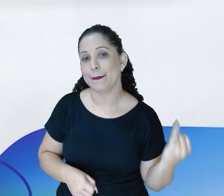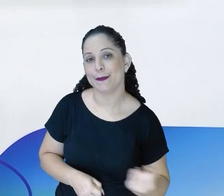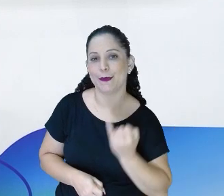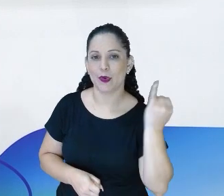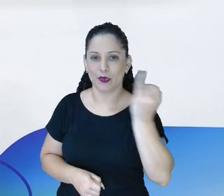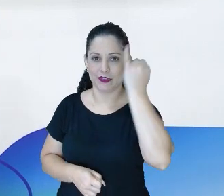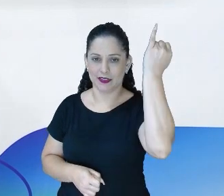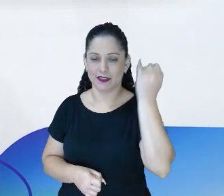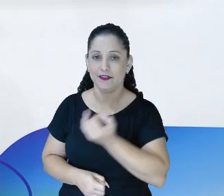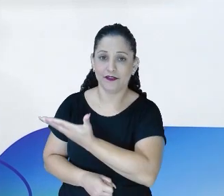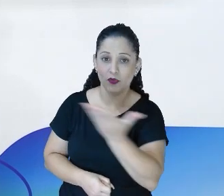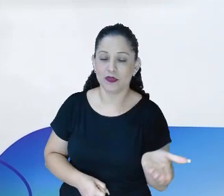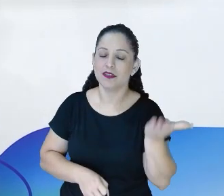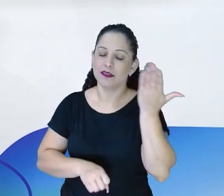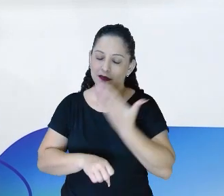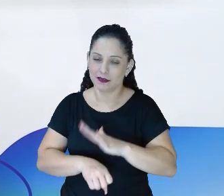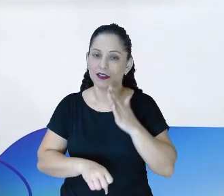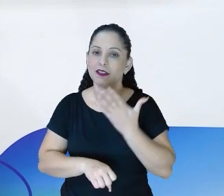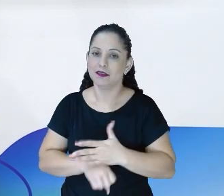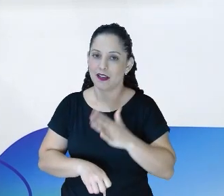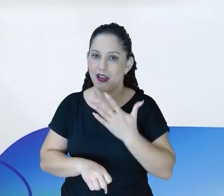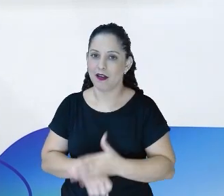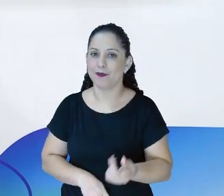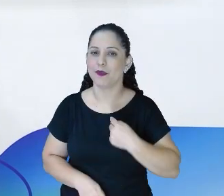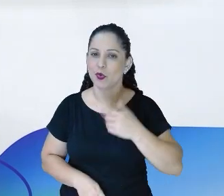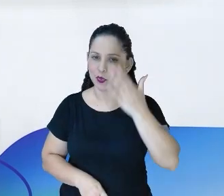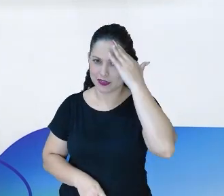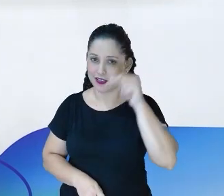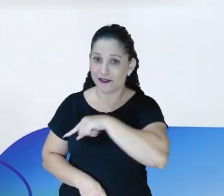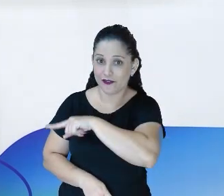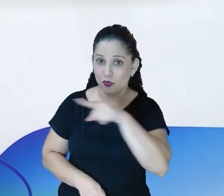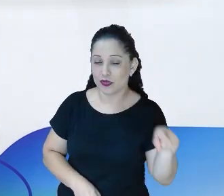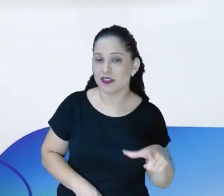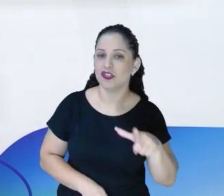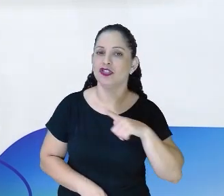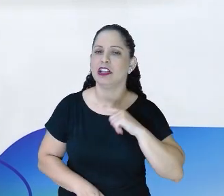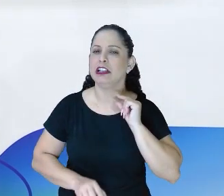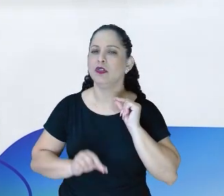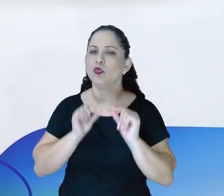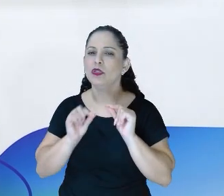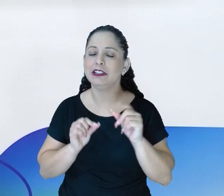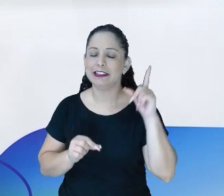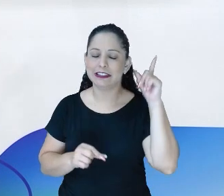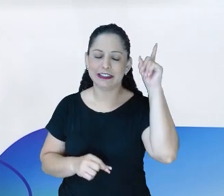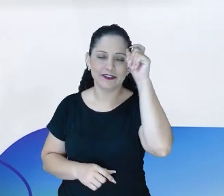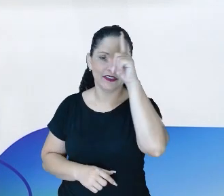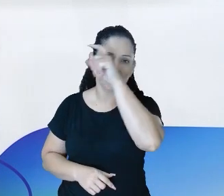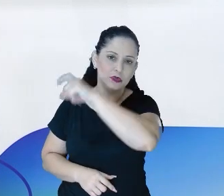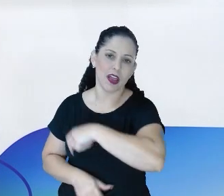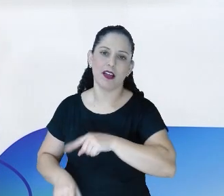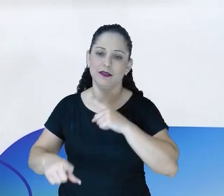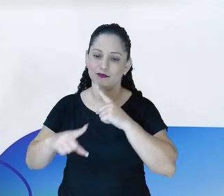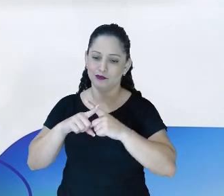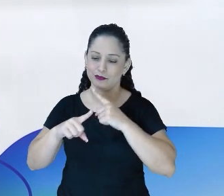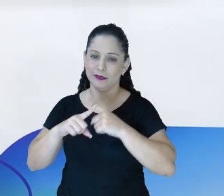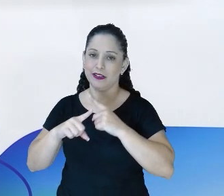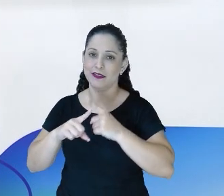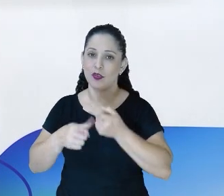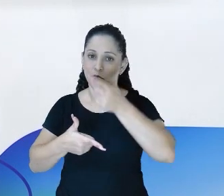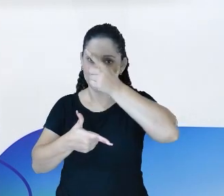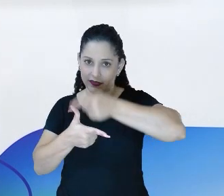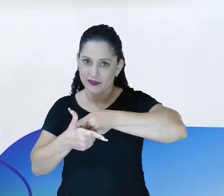você não deixe de treinar. Eu sei que vocês têm um pouco mais de dificuldade com